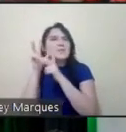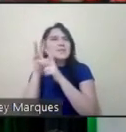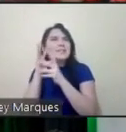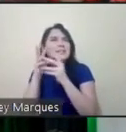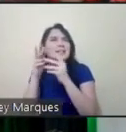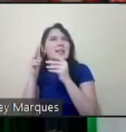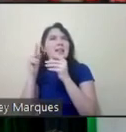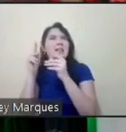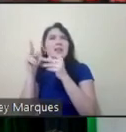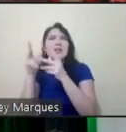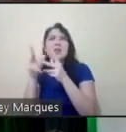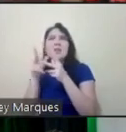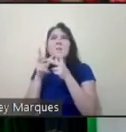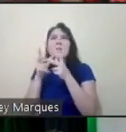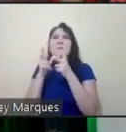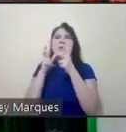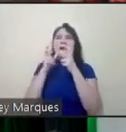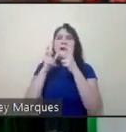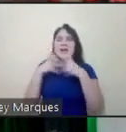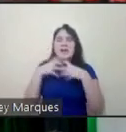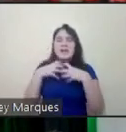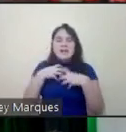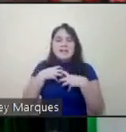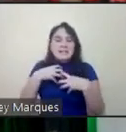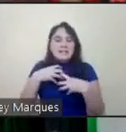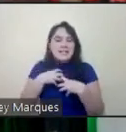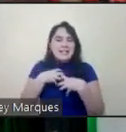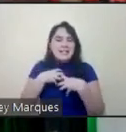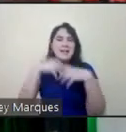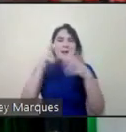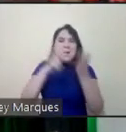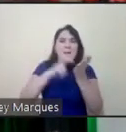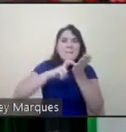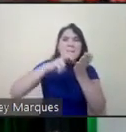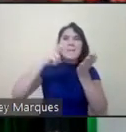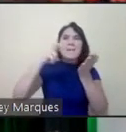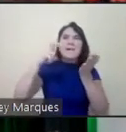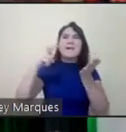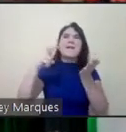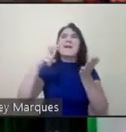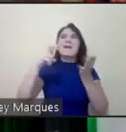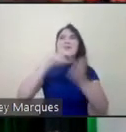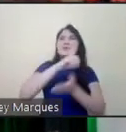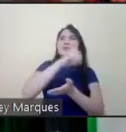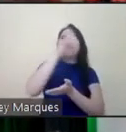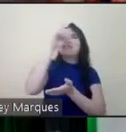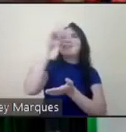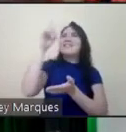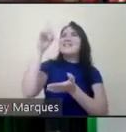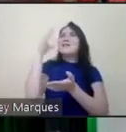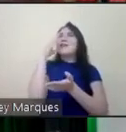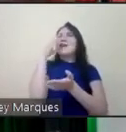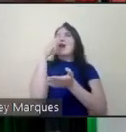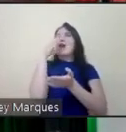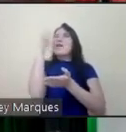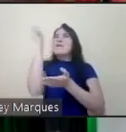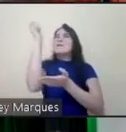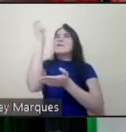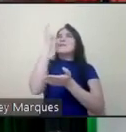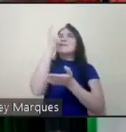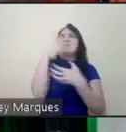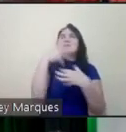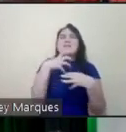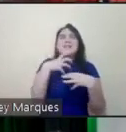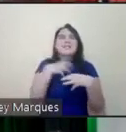pálpebras, quando o calor do dia insiste que eu sobreviva. Eu verei o sol por entre as